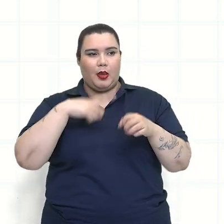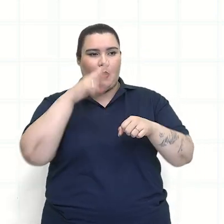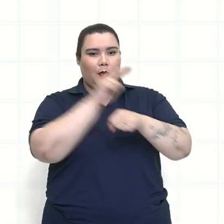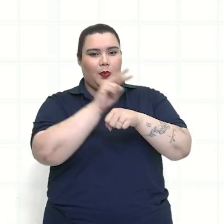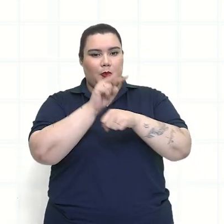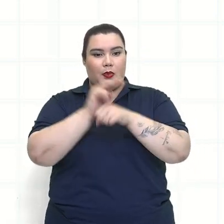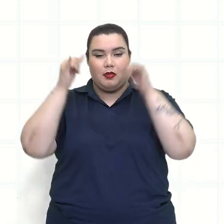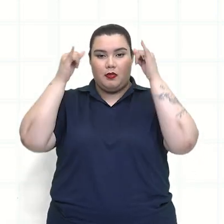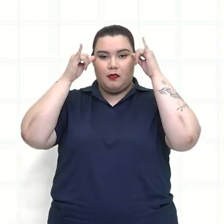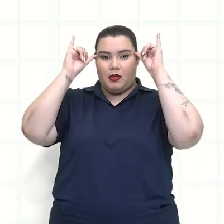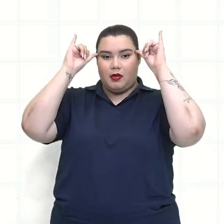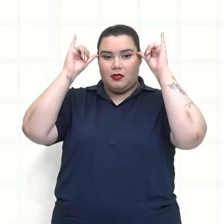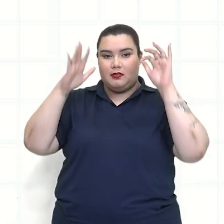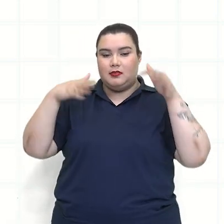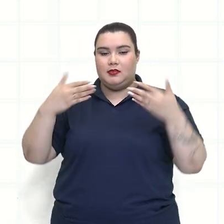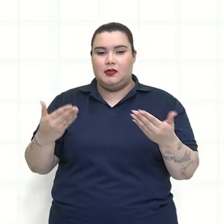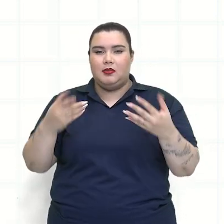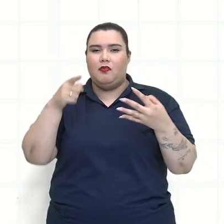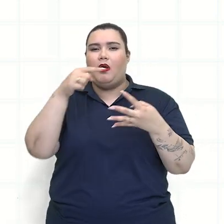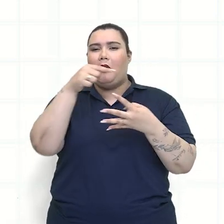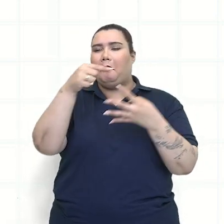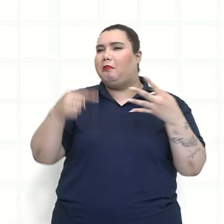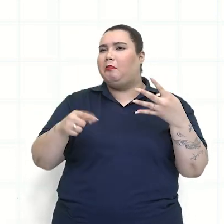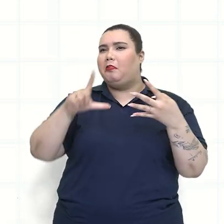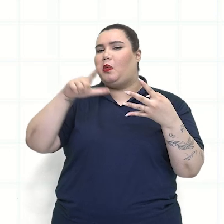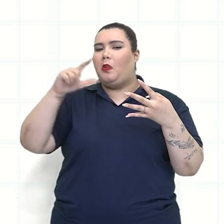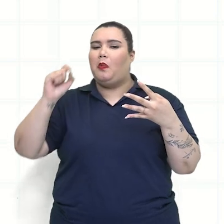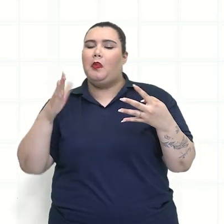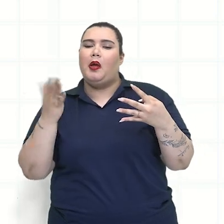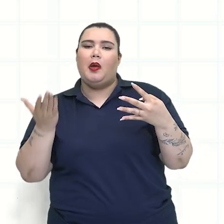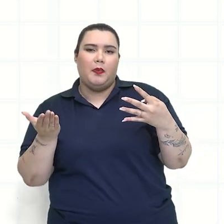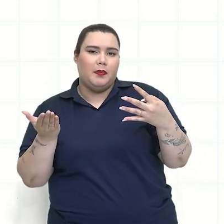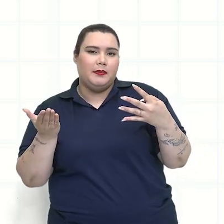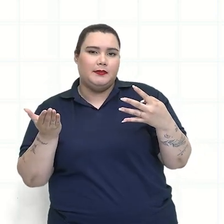de gado. Eu iria marcar, vocês marcariam qual?